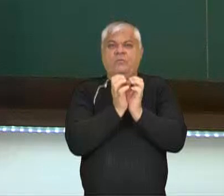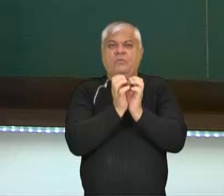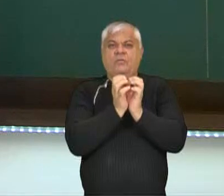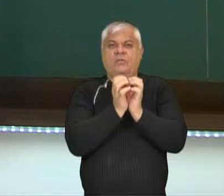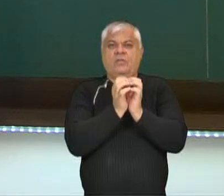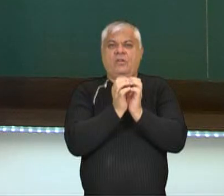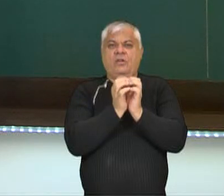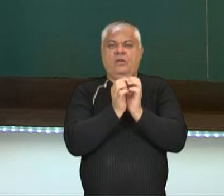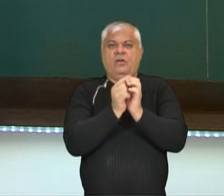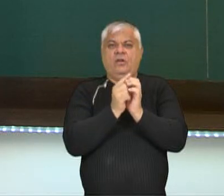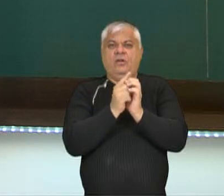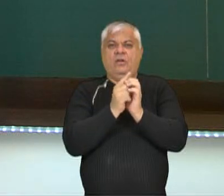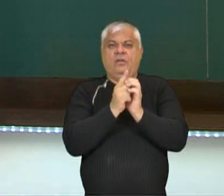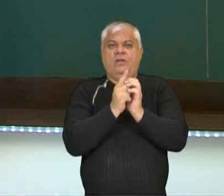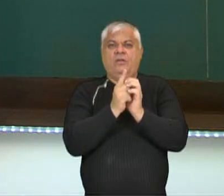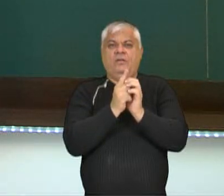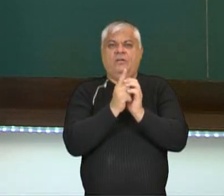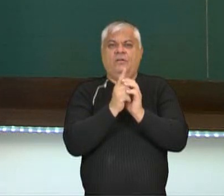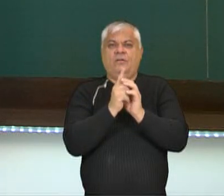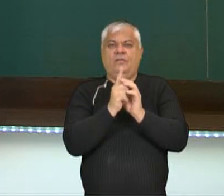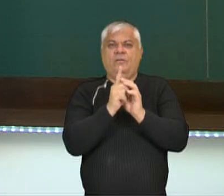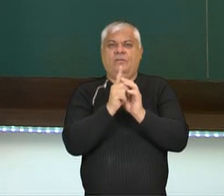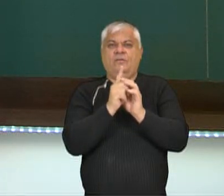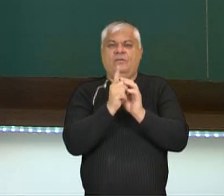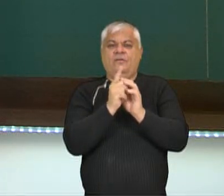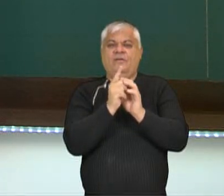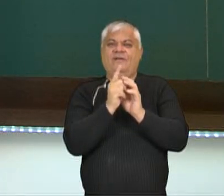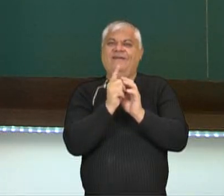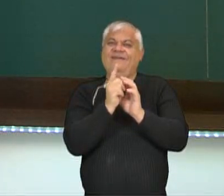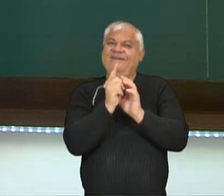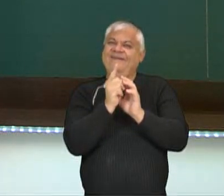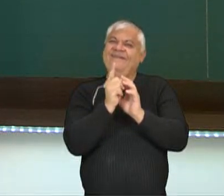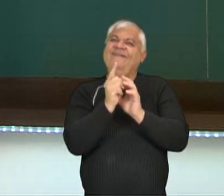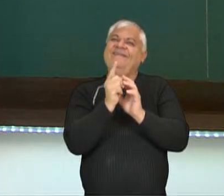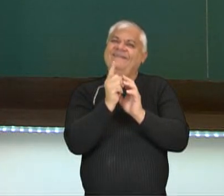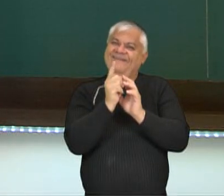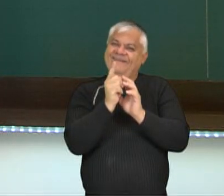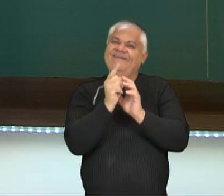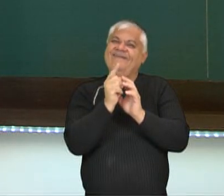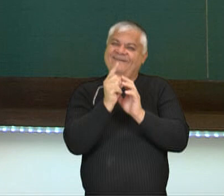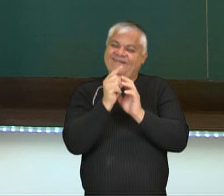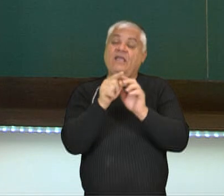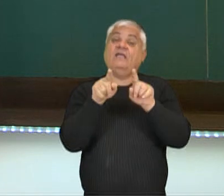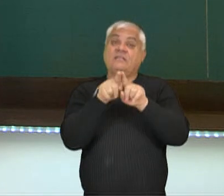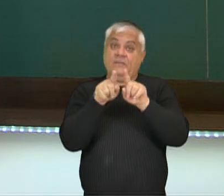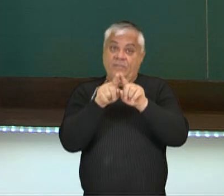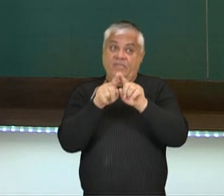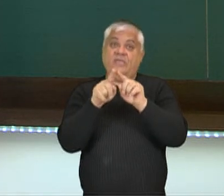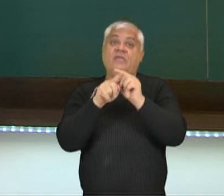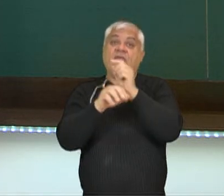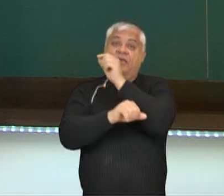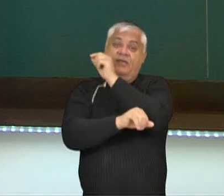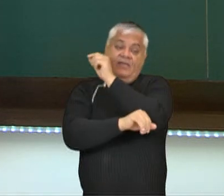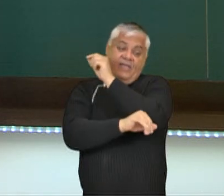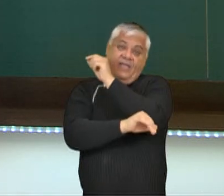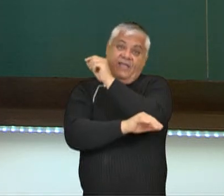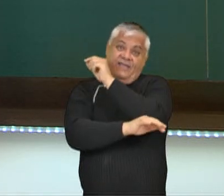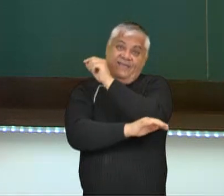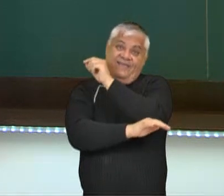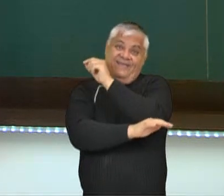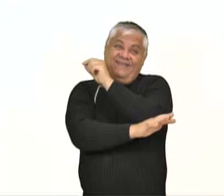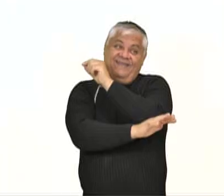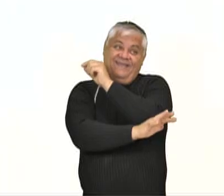se desenvolve quem? A radícula, tá? Uma espécie de raiz, né? É uma raiz diferenciada,